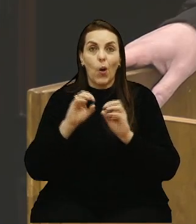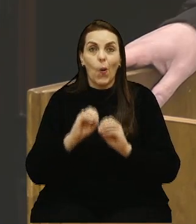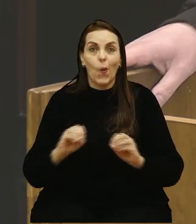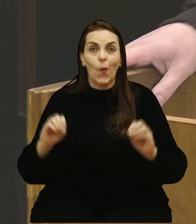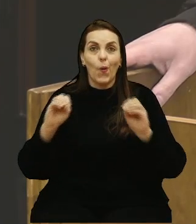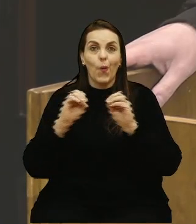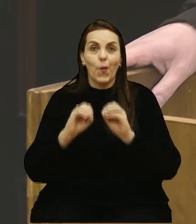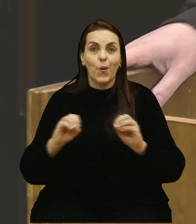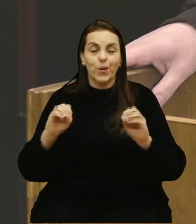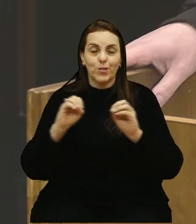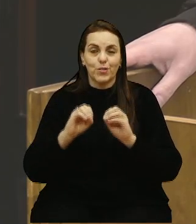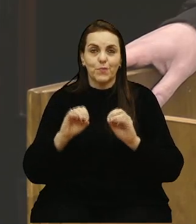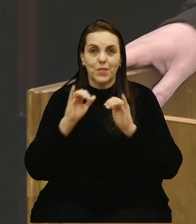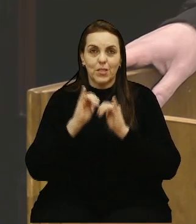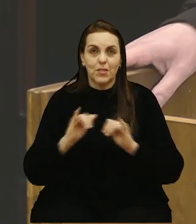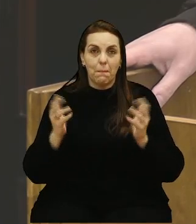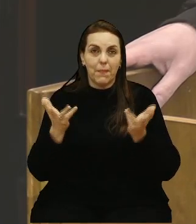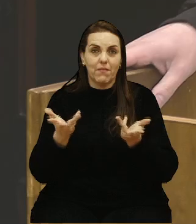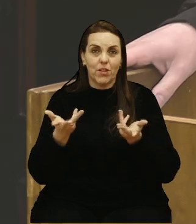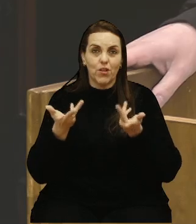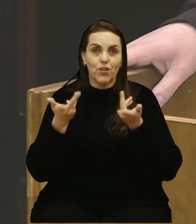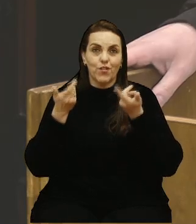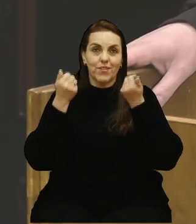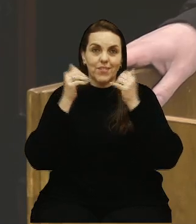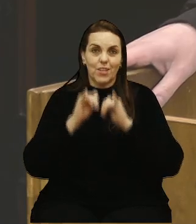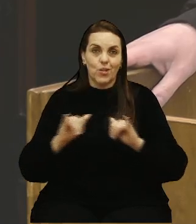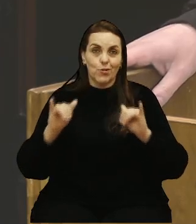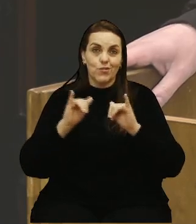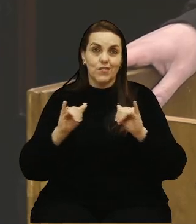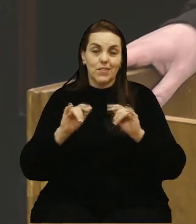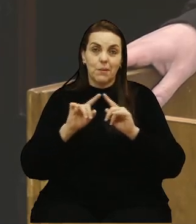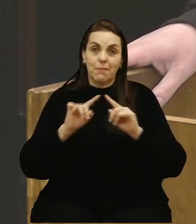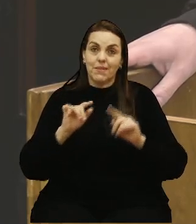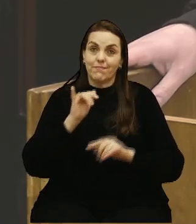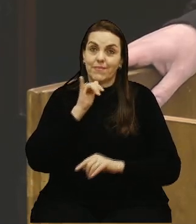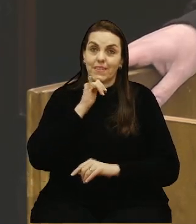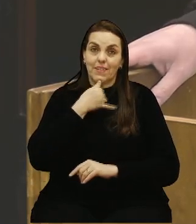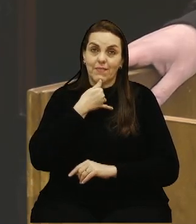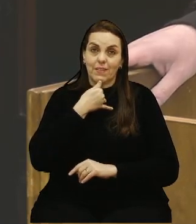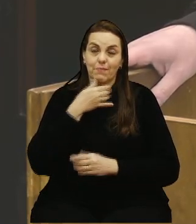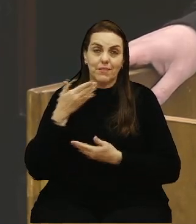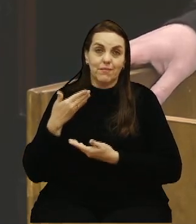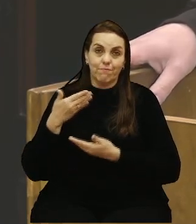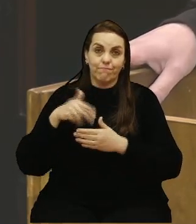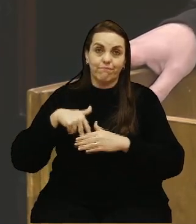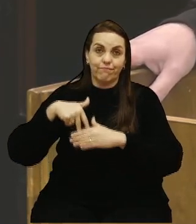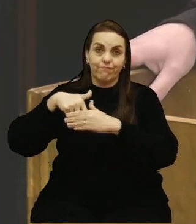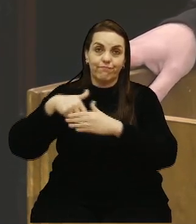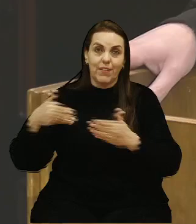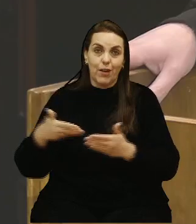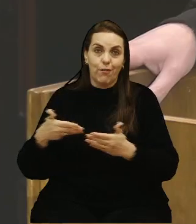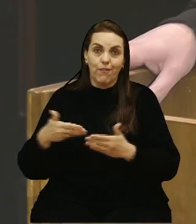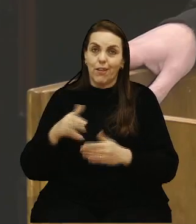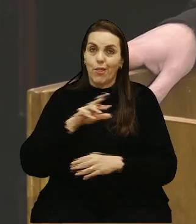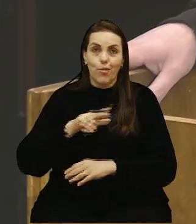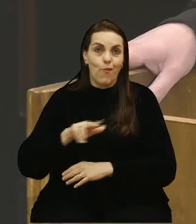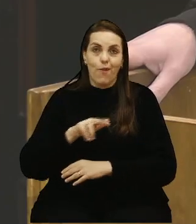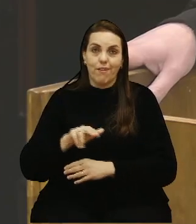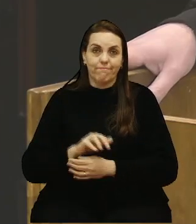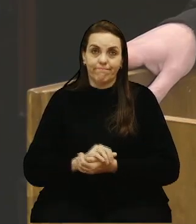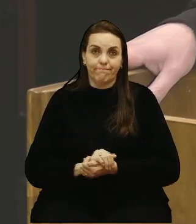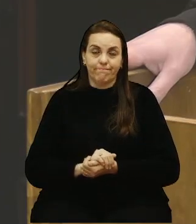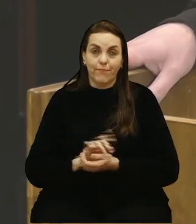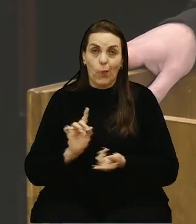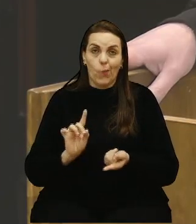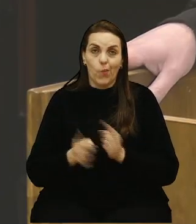excelentes notícias. Mas, infelizmente, o que me traz aqui hoje não é isso. Muito pelo contrário. Porque, de novo,